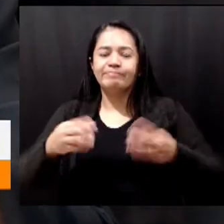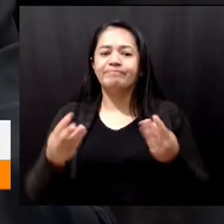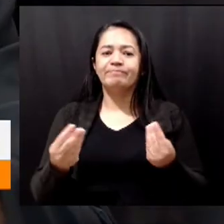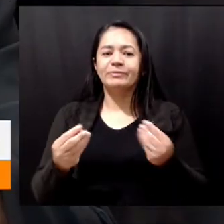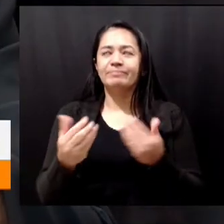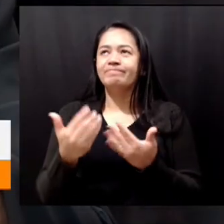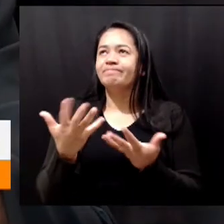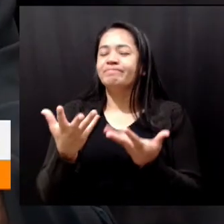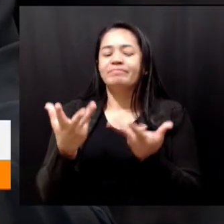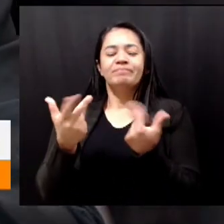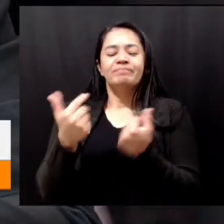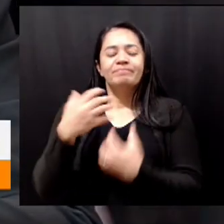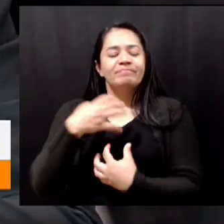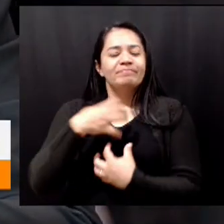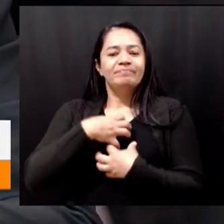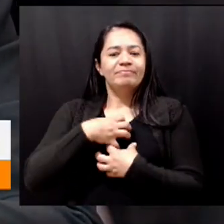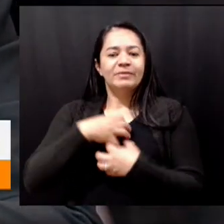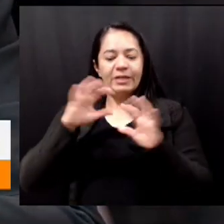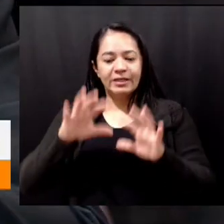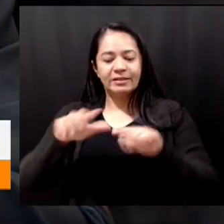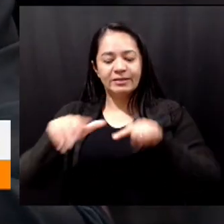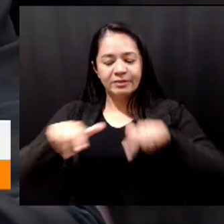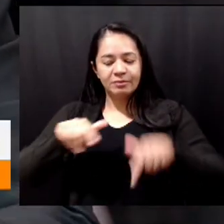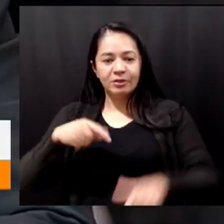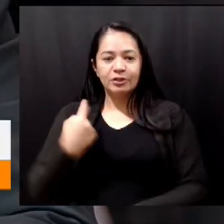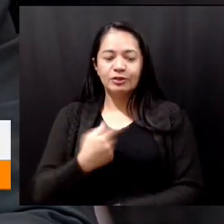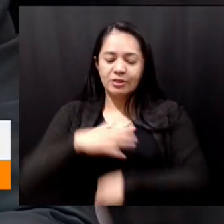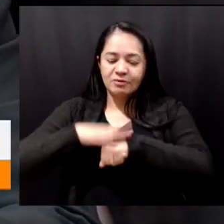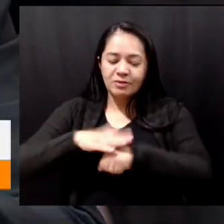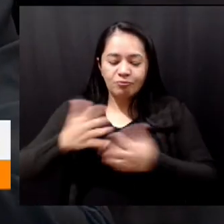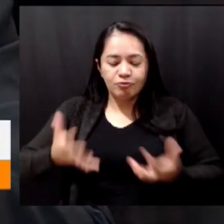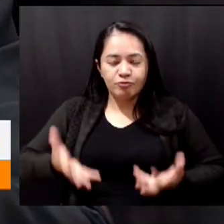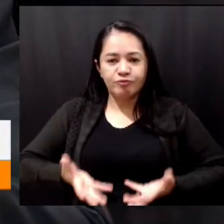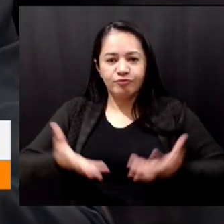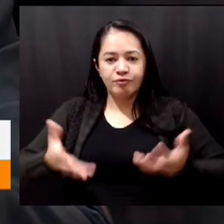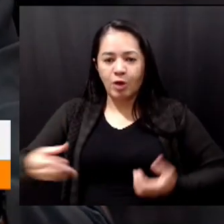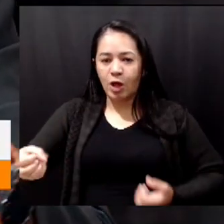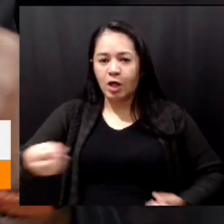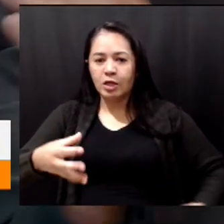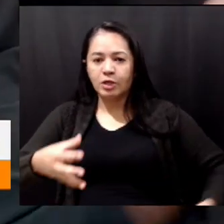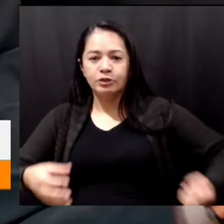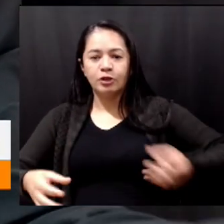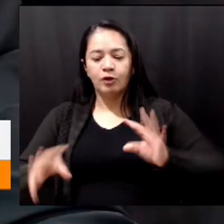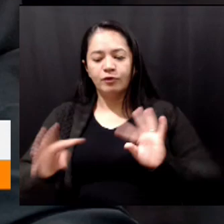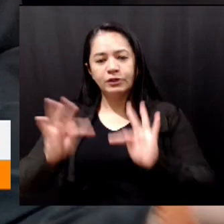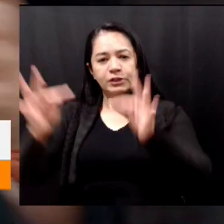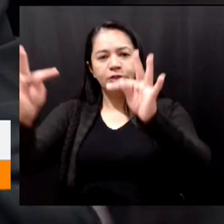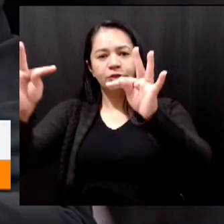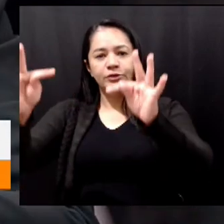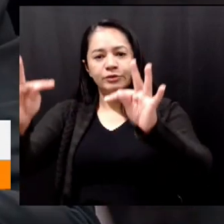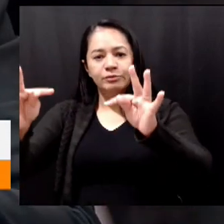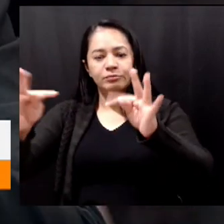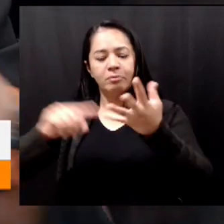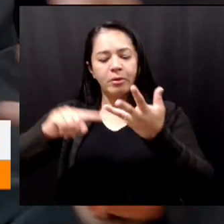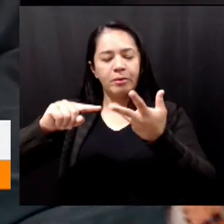que a gente faz de fomentar a inovação, a tecnologia e tudo mais.